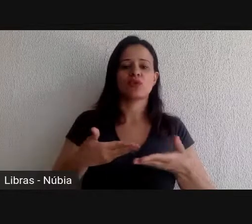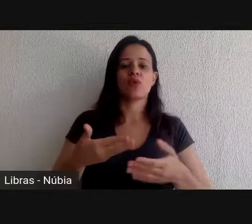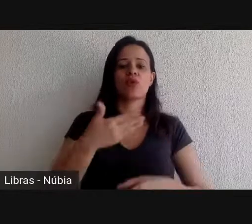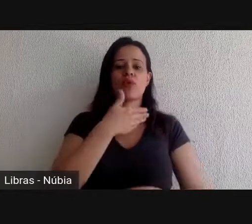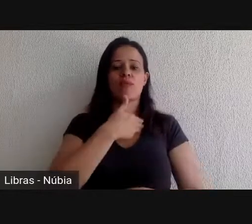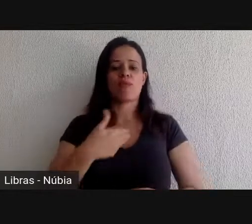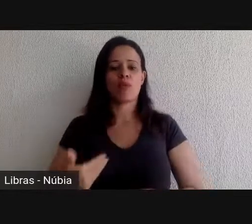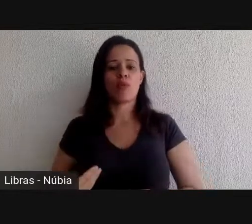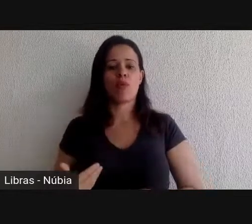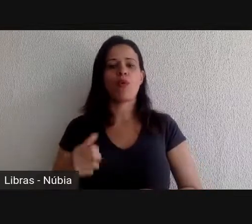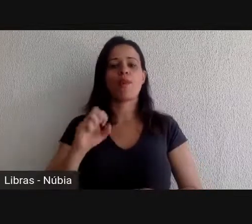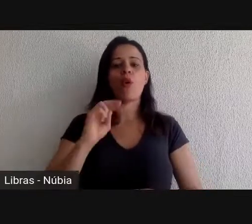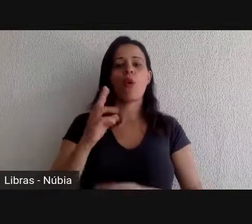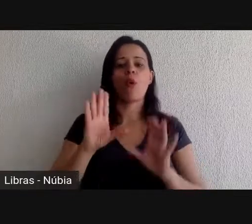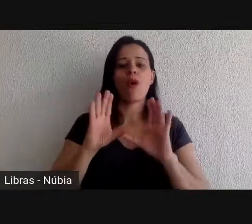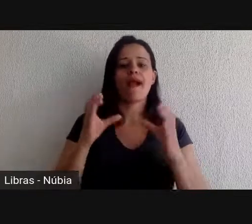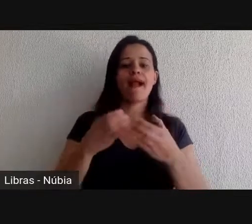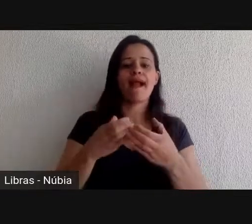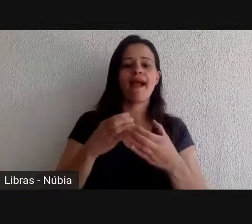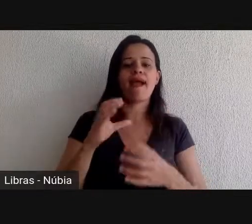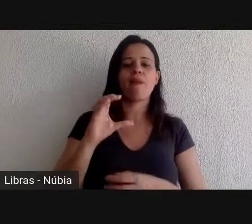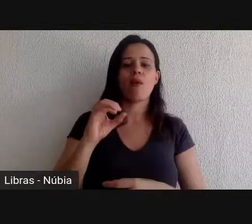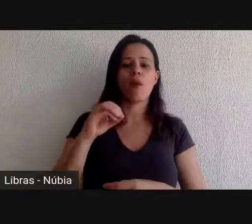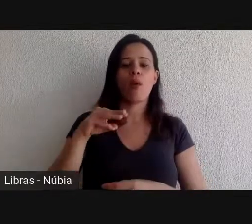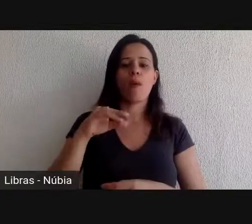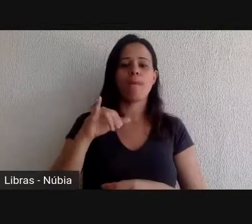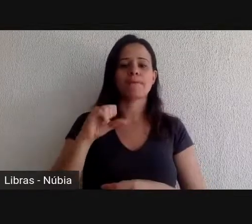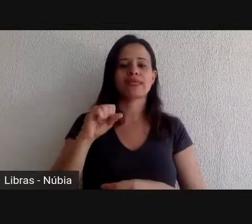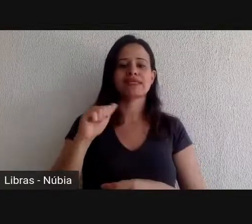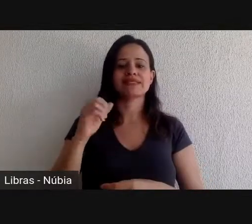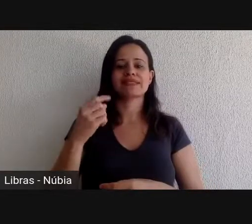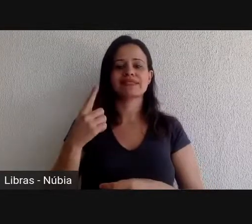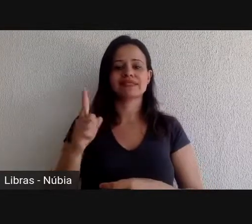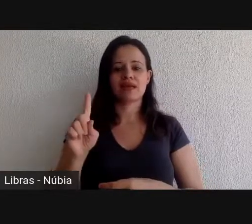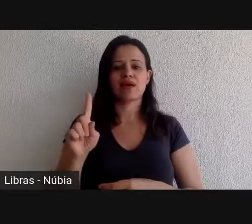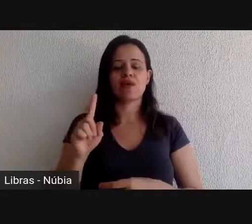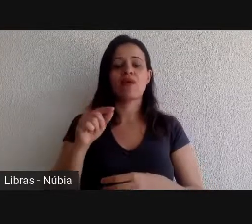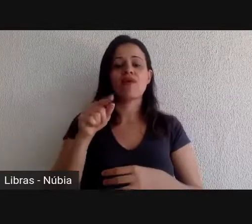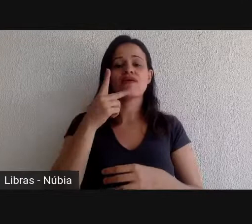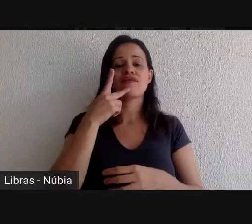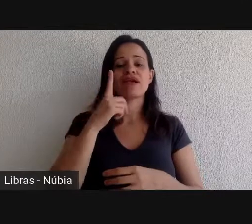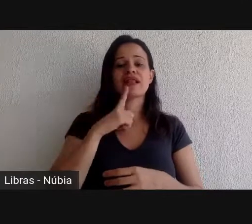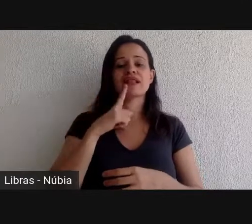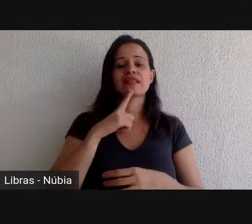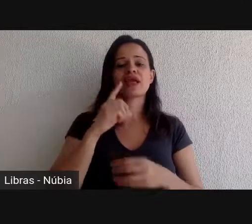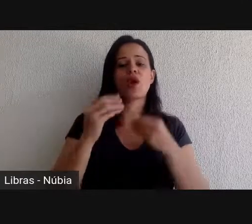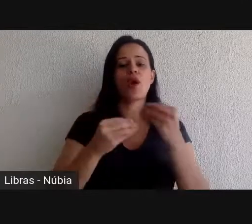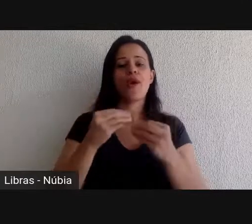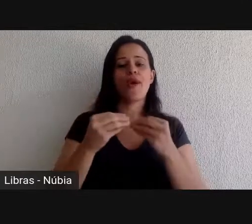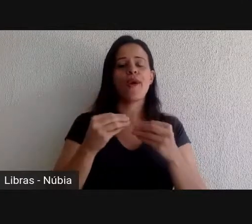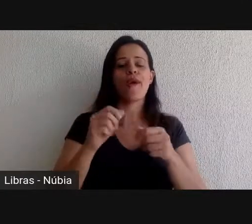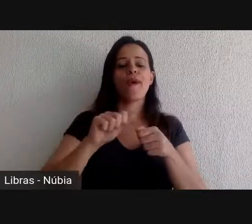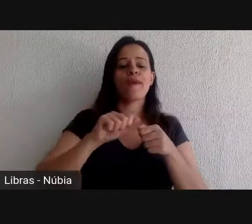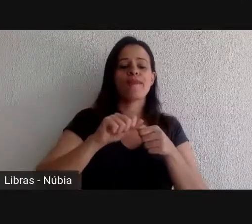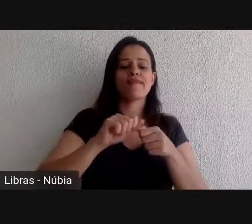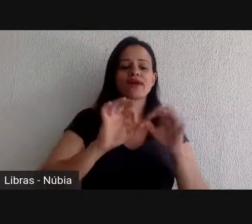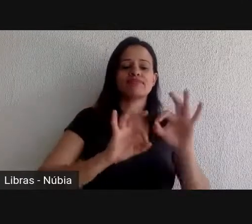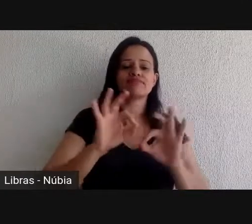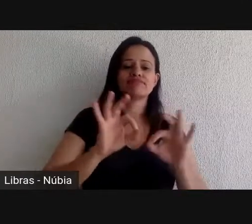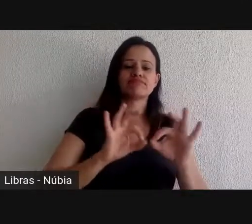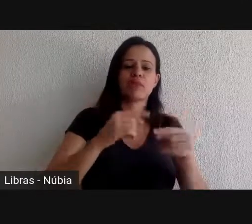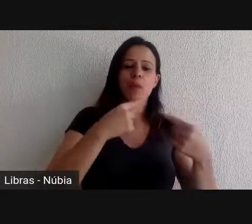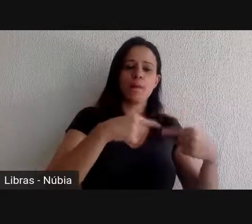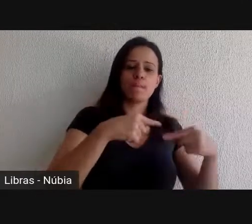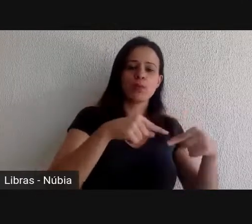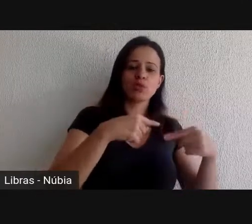cargo comissionado também no serviço público, que me permitiram atuar tanto na formulação das políticas